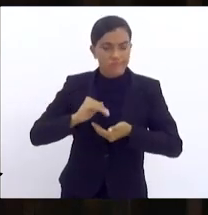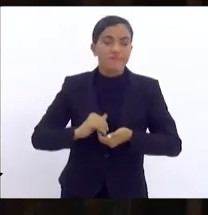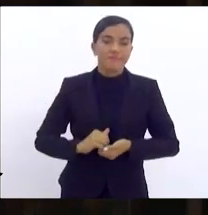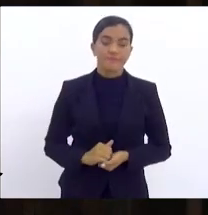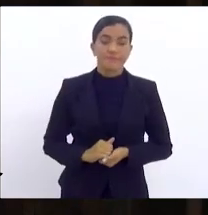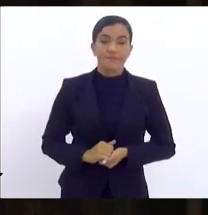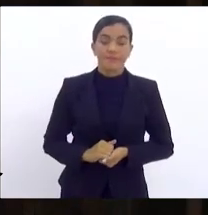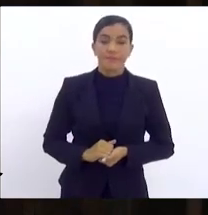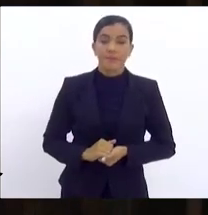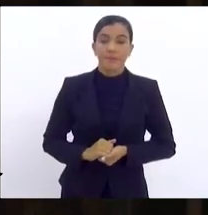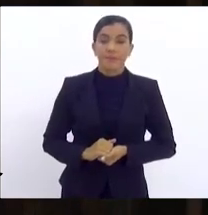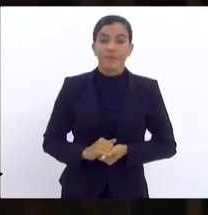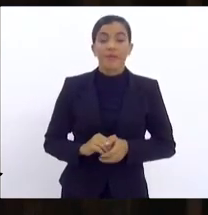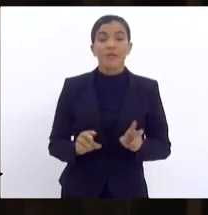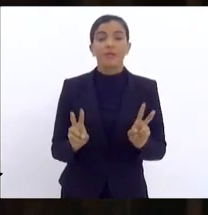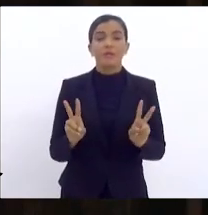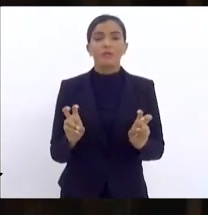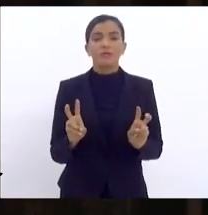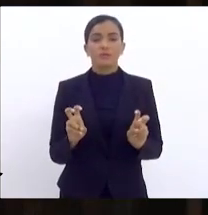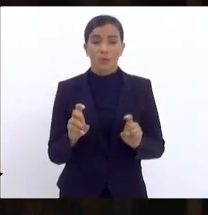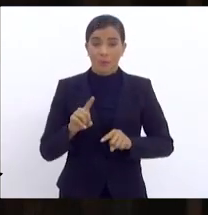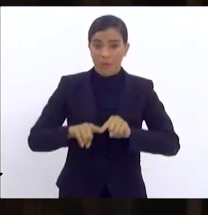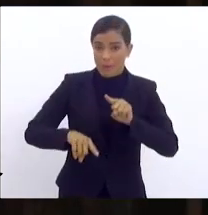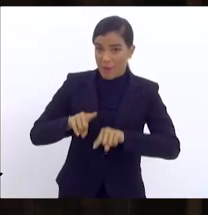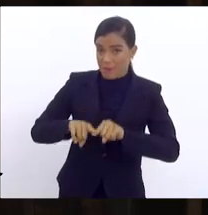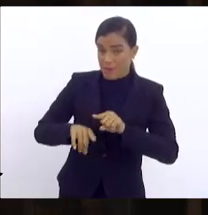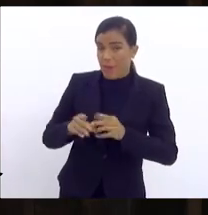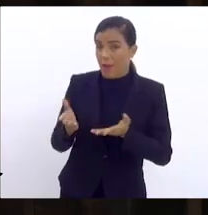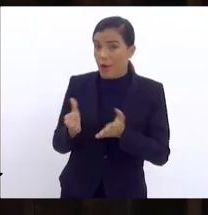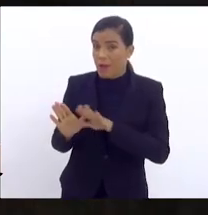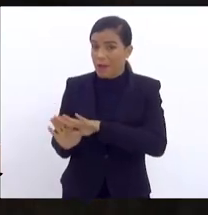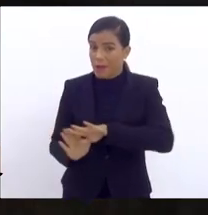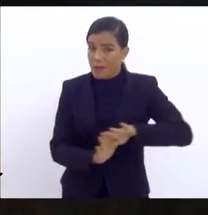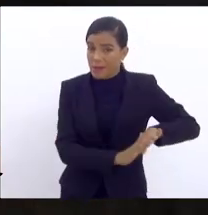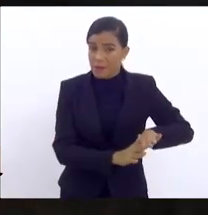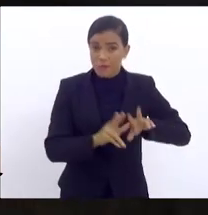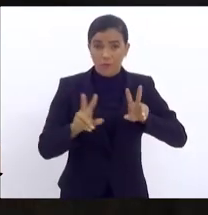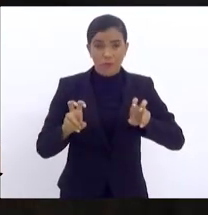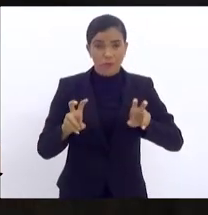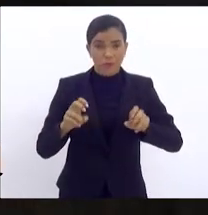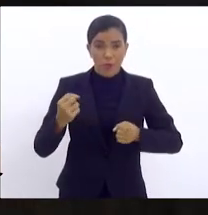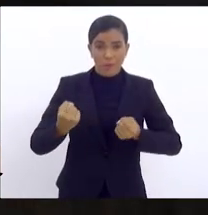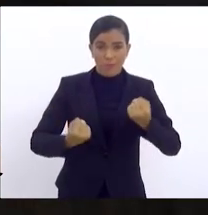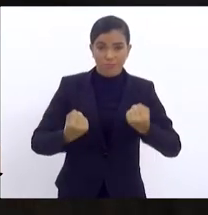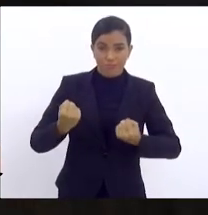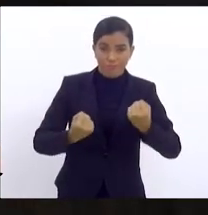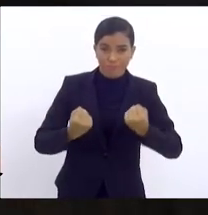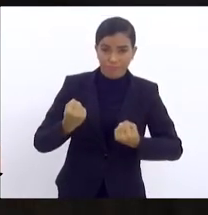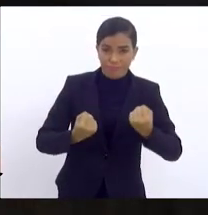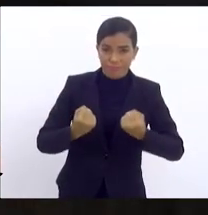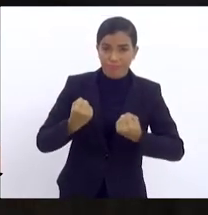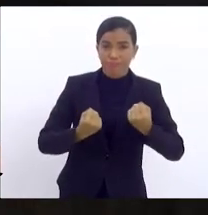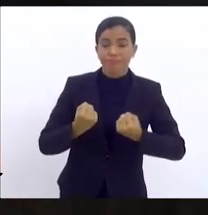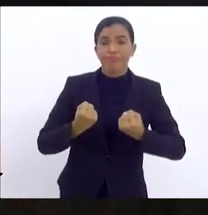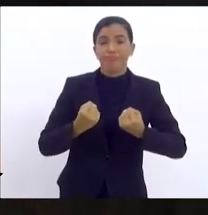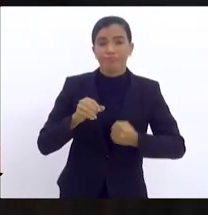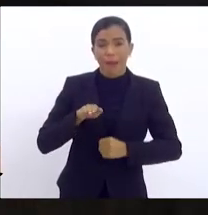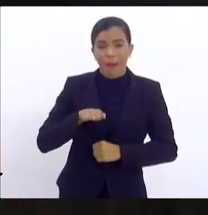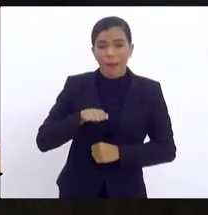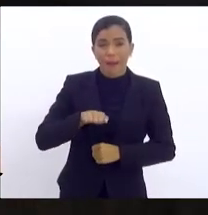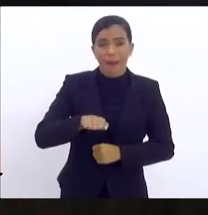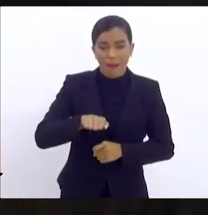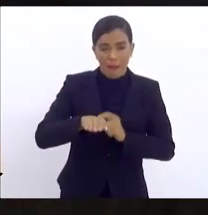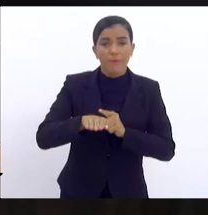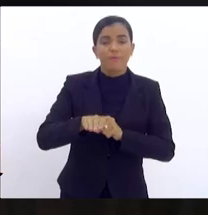deixa eu a questão de equipamento Mas a questão de viaturas é uma questão que na realidade Coronel a gente nós sabemos que